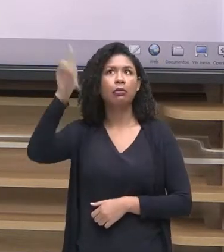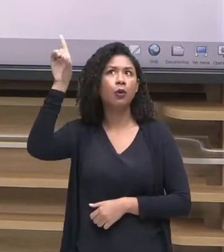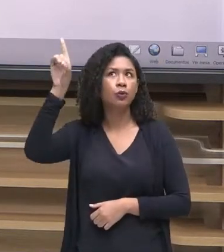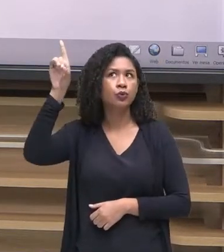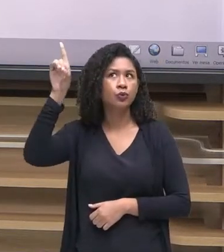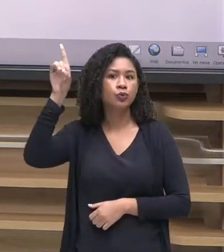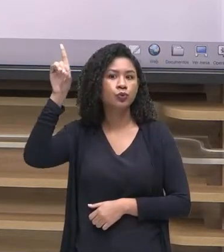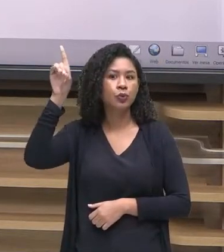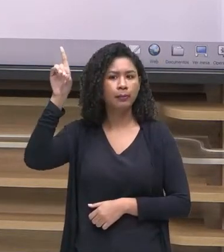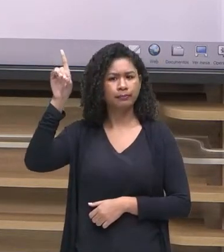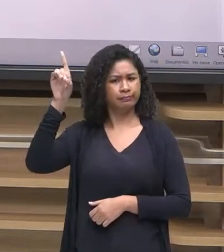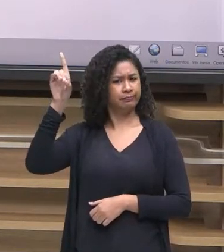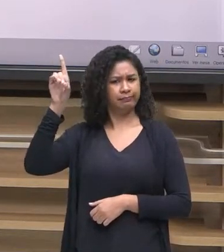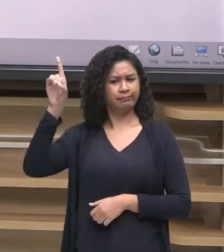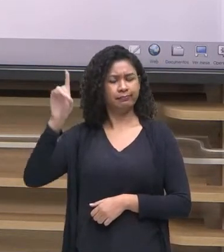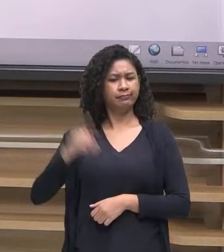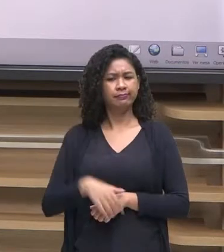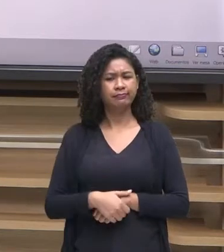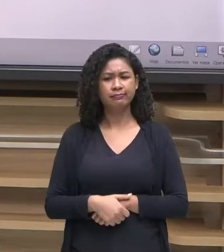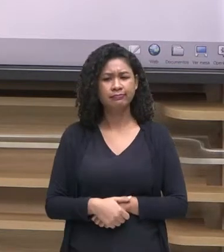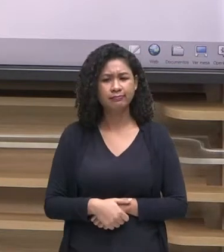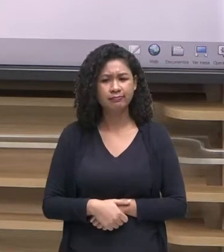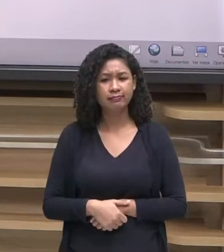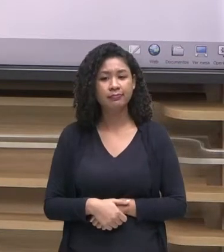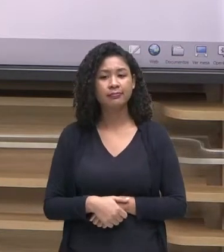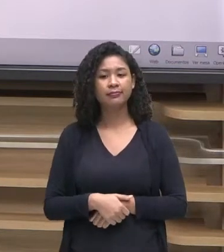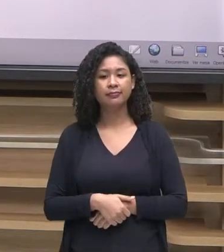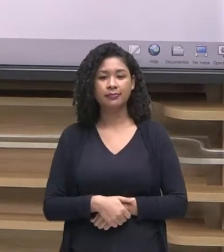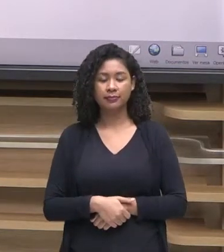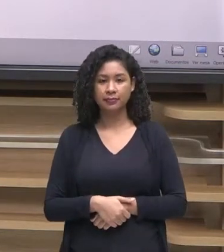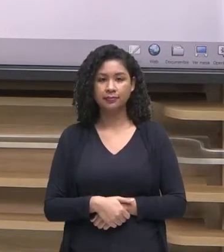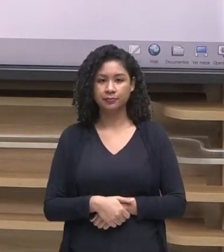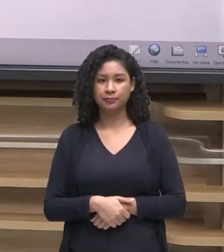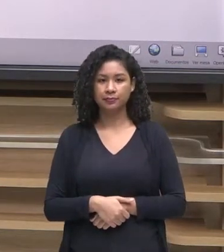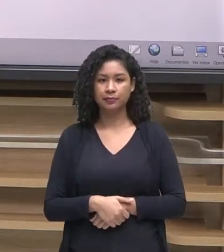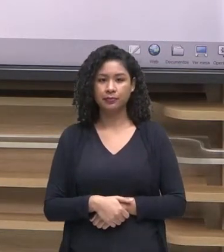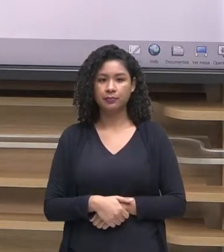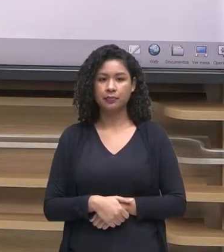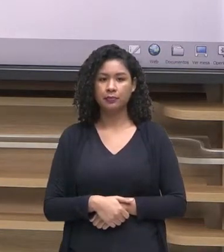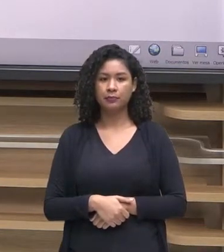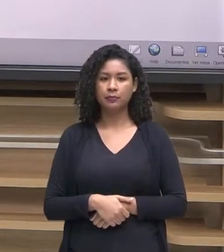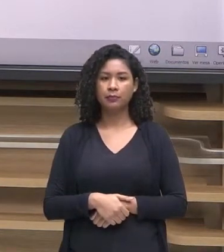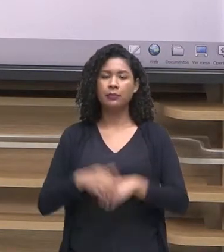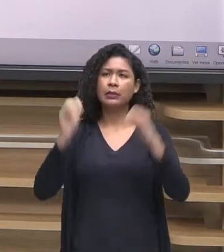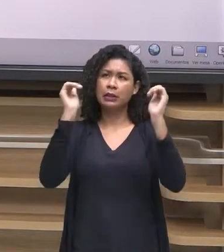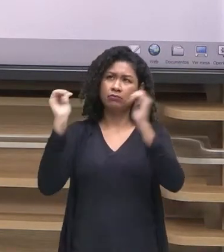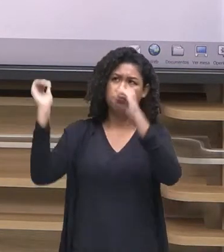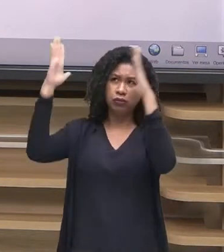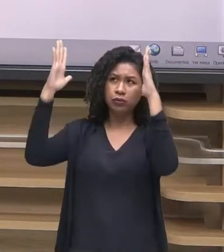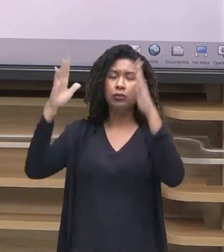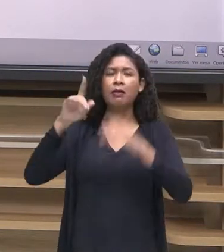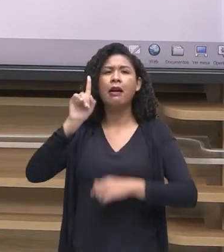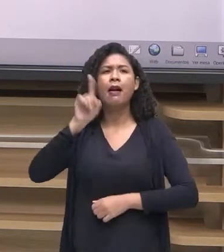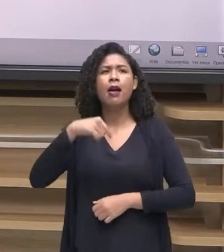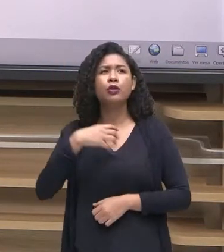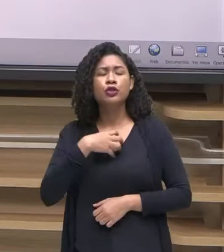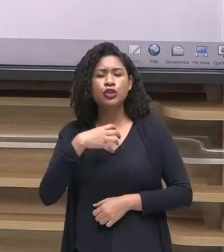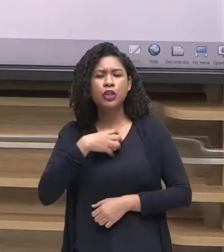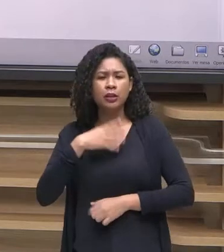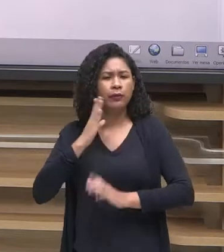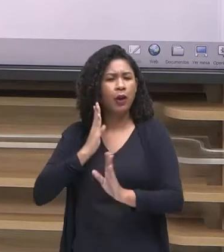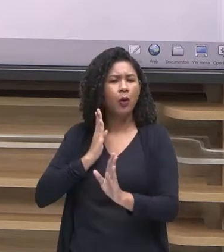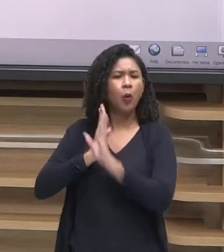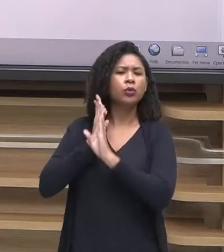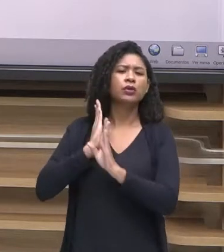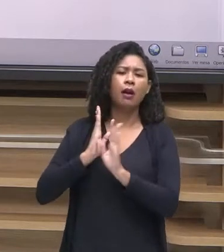Não. Transcendência também, acho que a maneira como a gente vai encontrar um transcendente, que vai encontrar